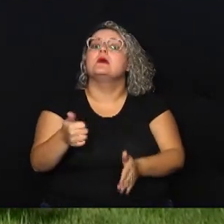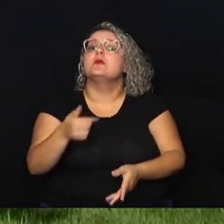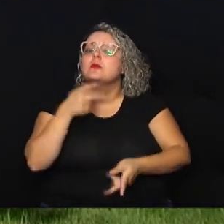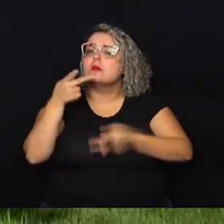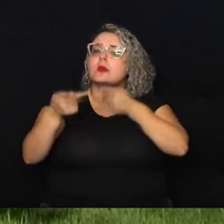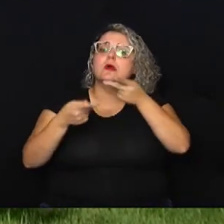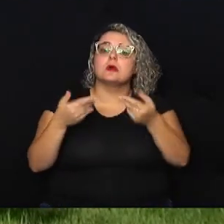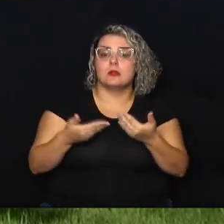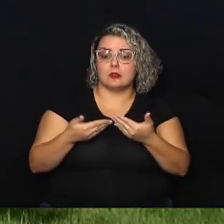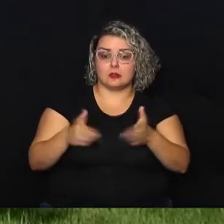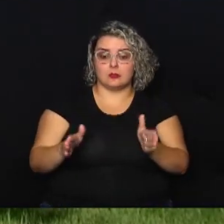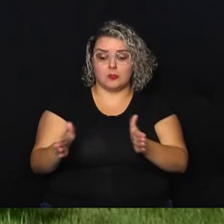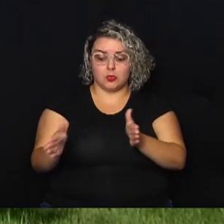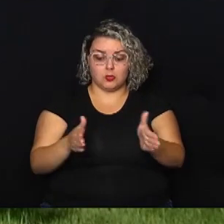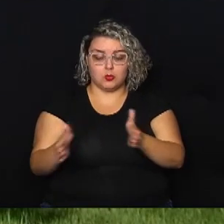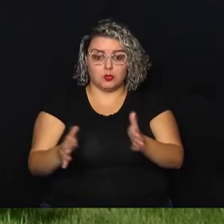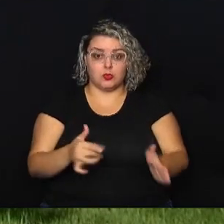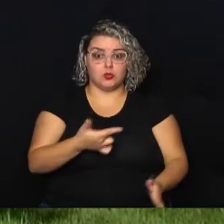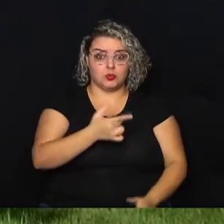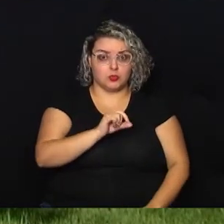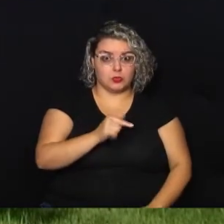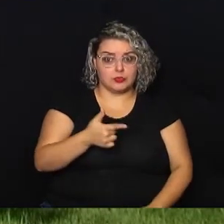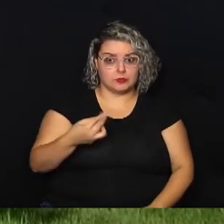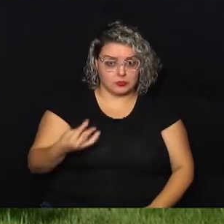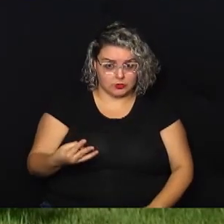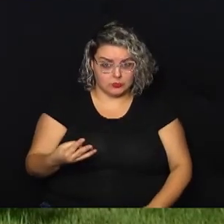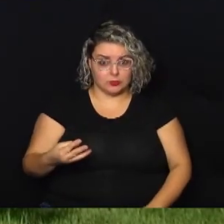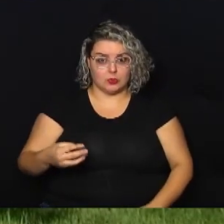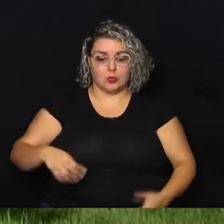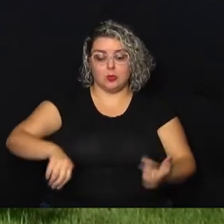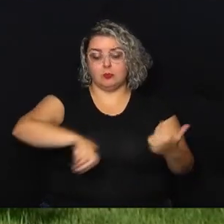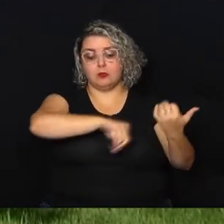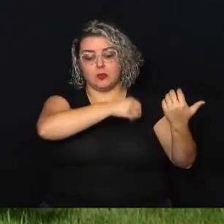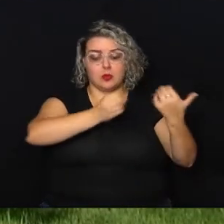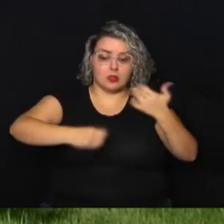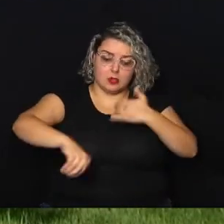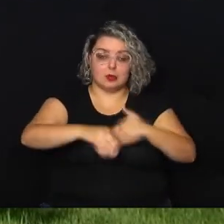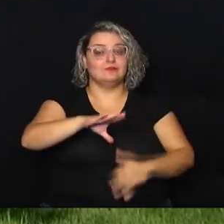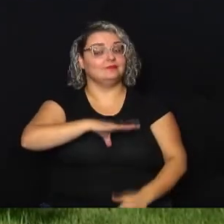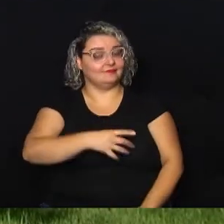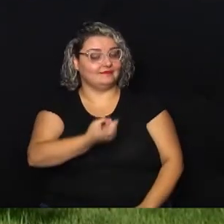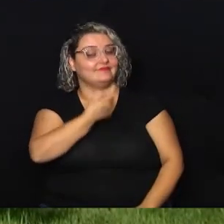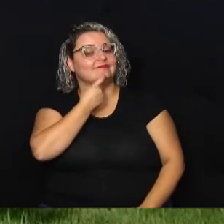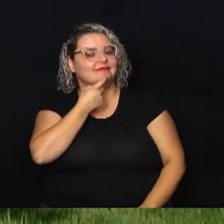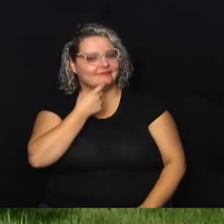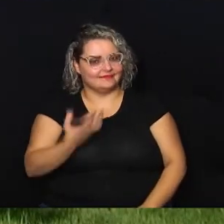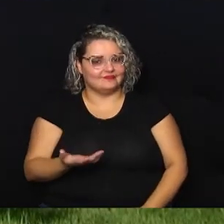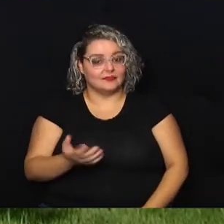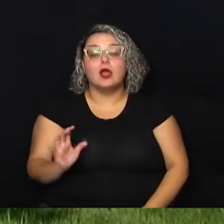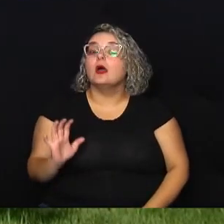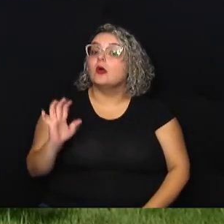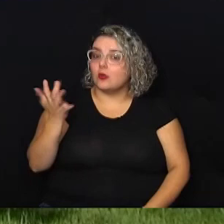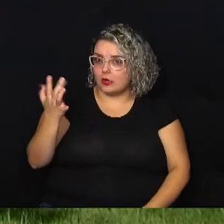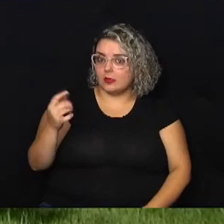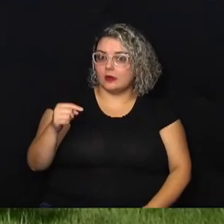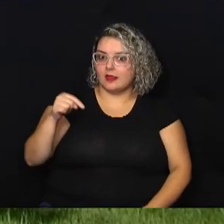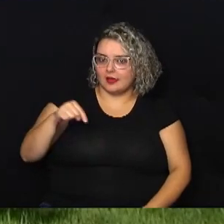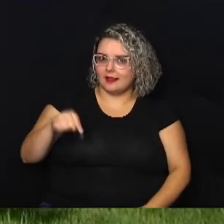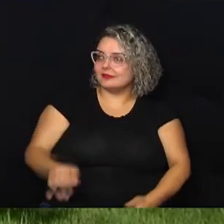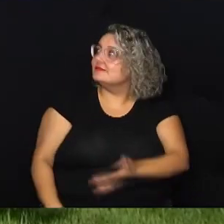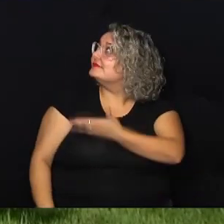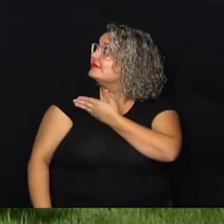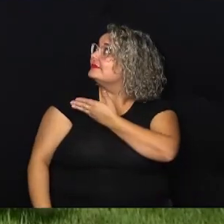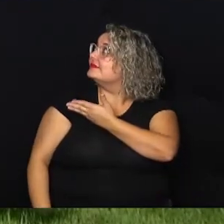da abertura da temporada 2023 da Orquestra Sinfônica Municipal de Campinas, que vai acontecer aqui, ó, no